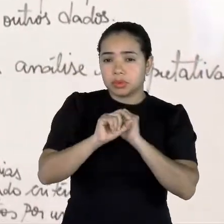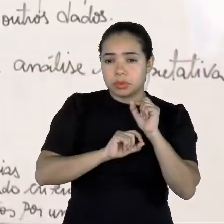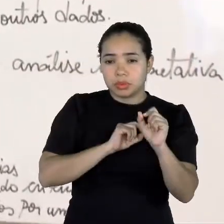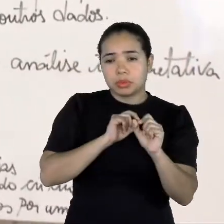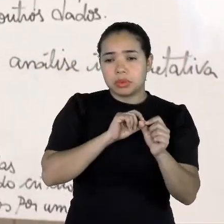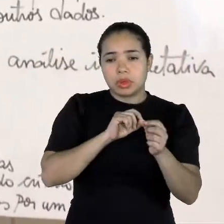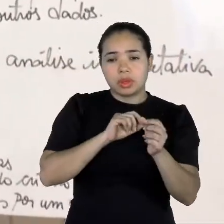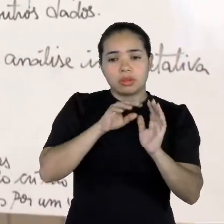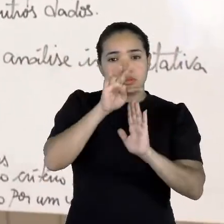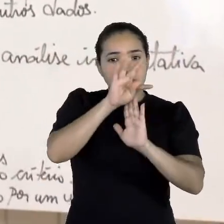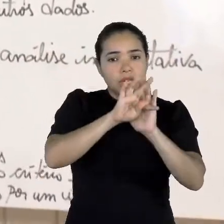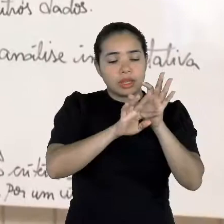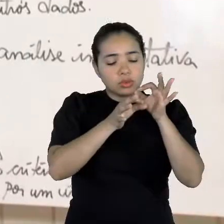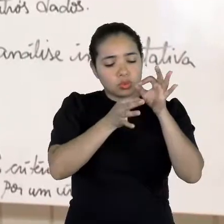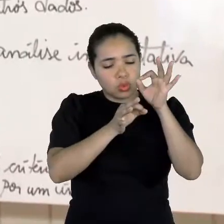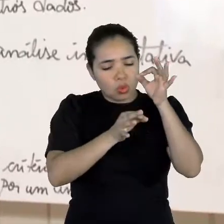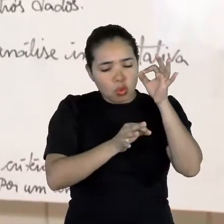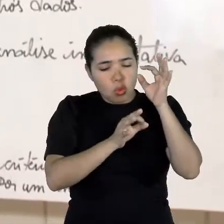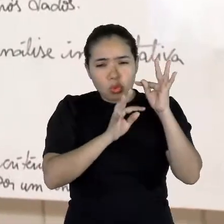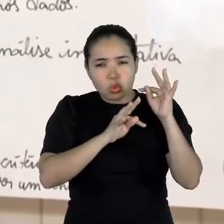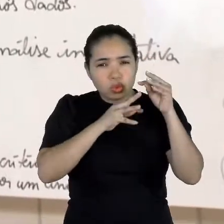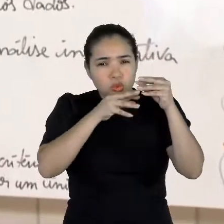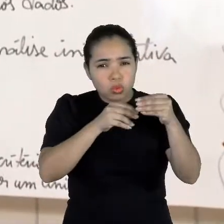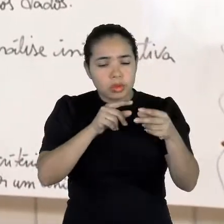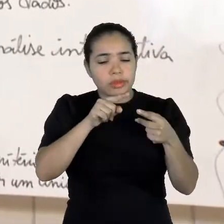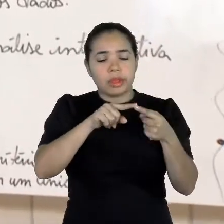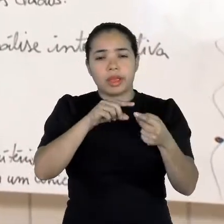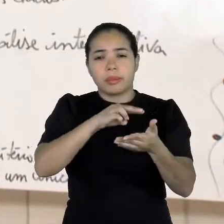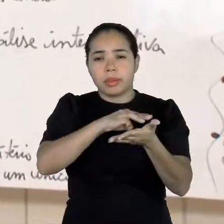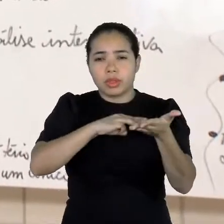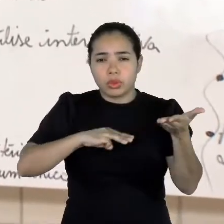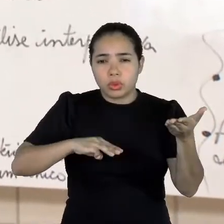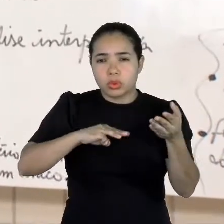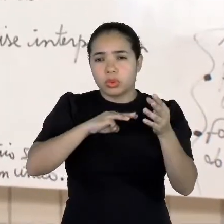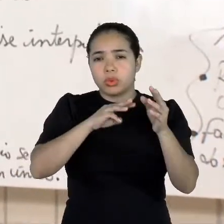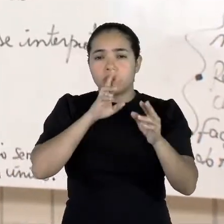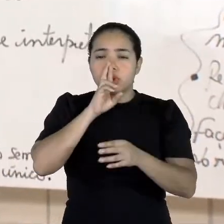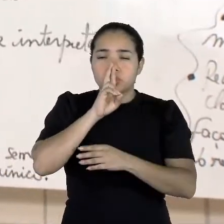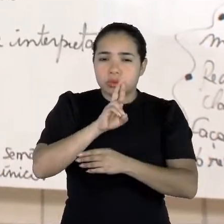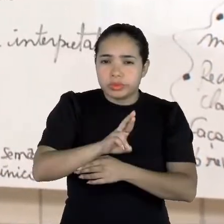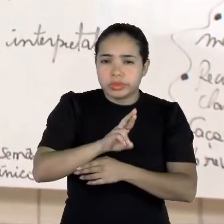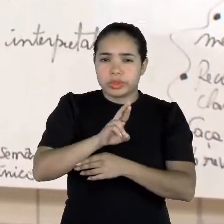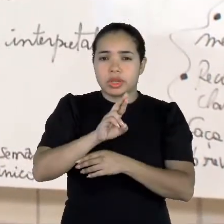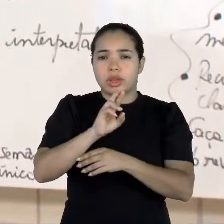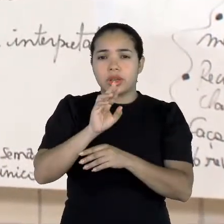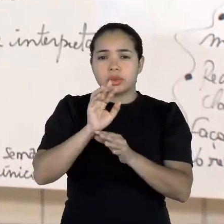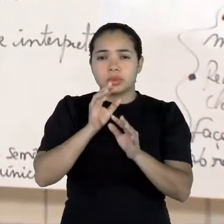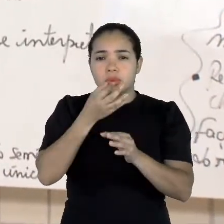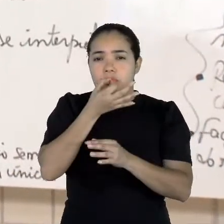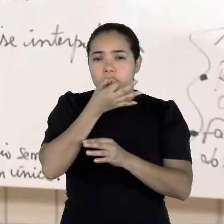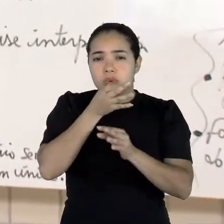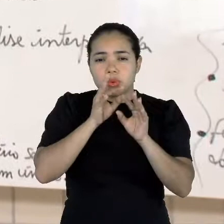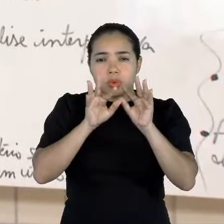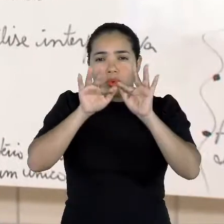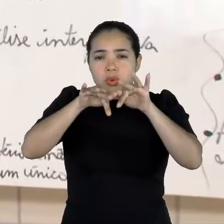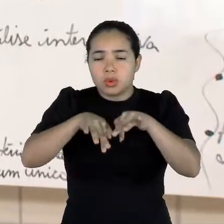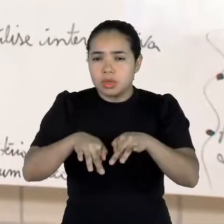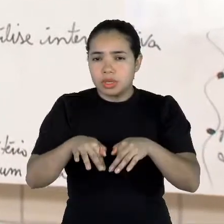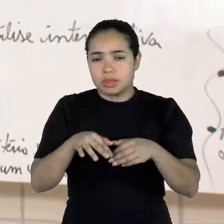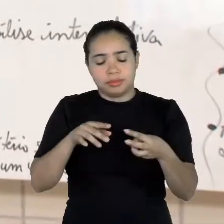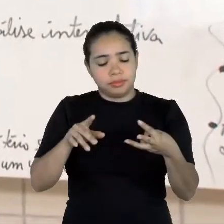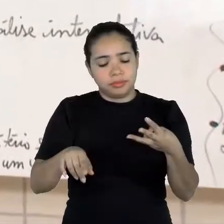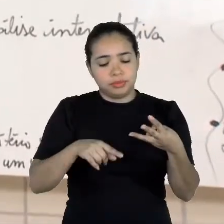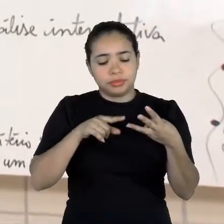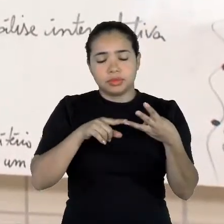do texto inteiro. Expõe finalidade, metodologia, os resultados, as conclusões, dentre outros. E o